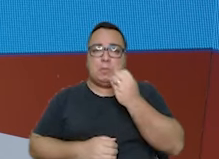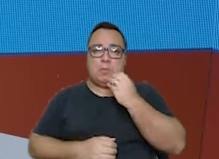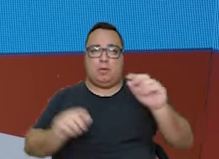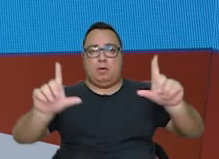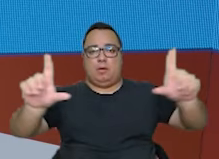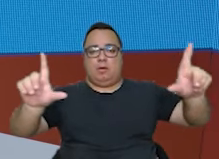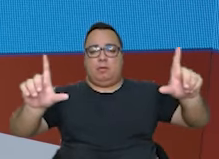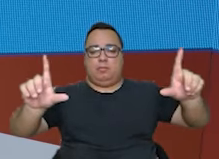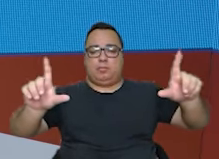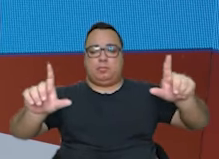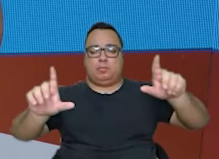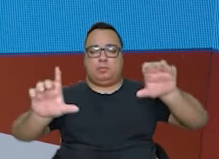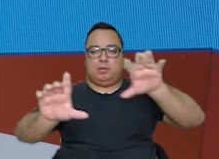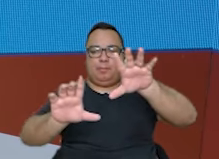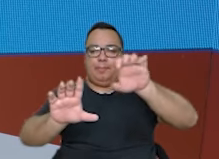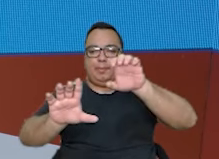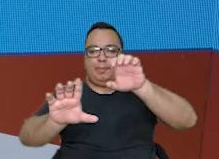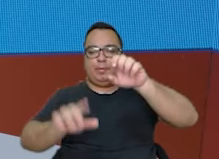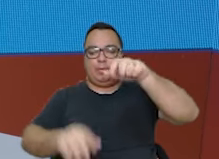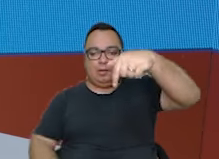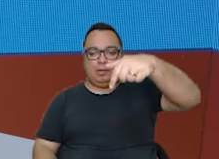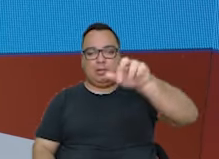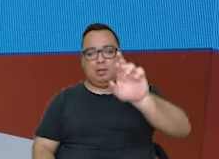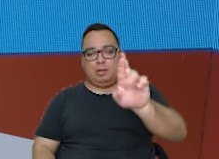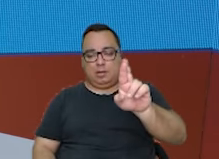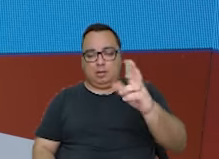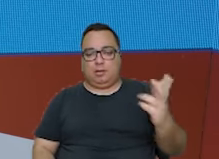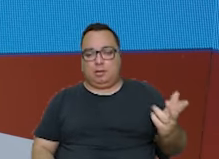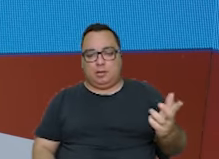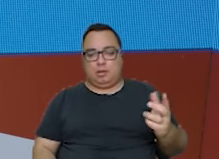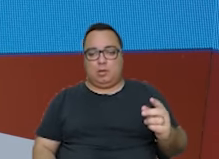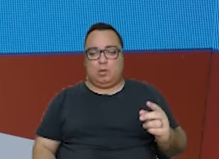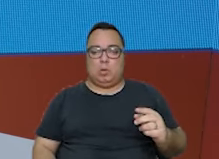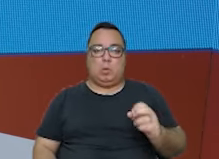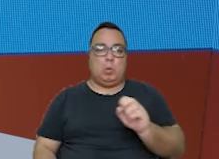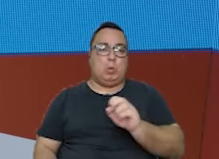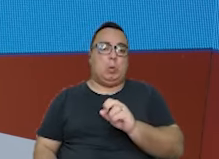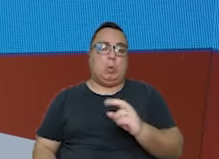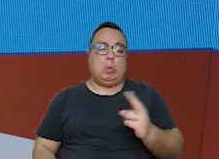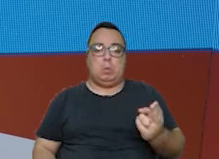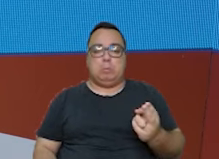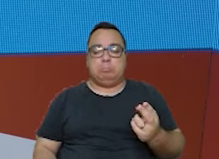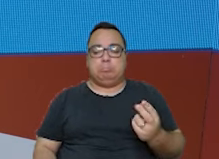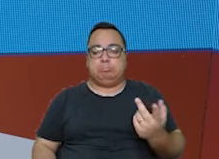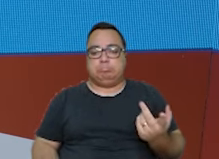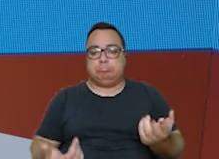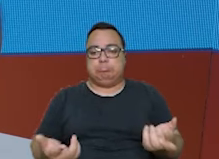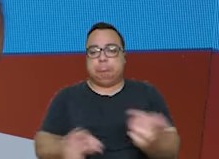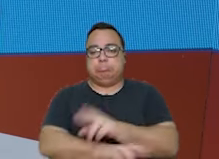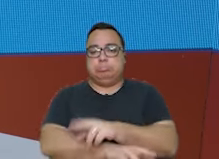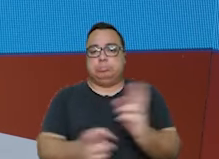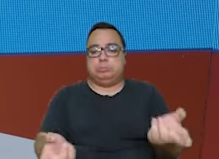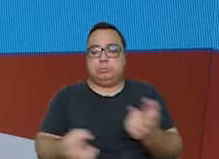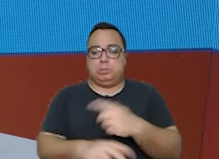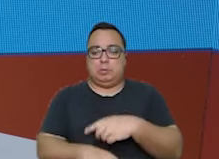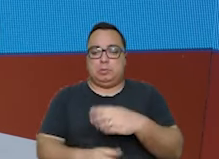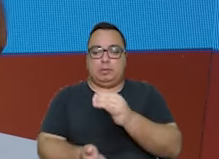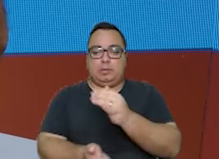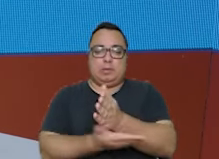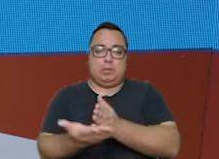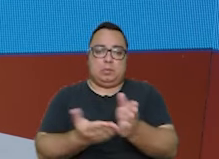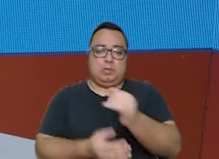que RIC eu acho bacana não sei se de repente houve algum relacionamento de outro canal via por exemplo